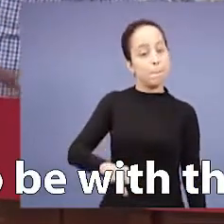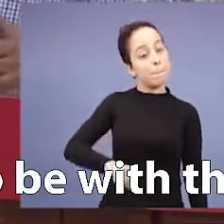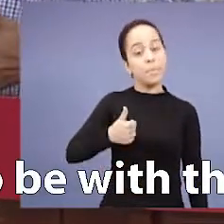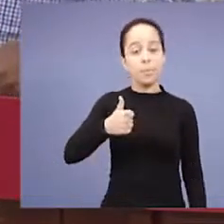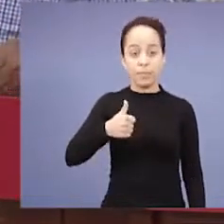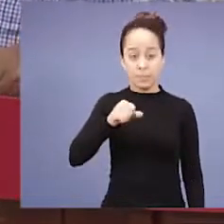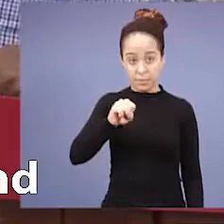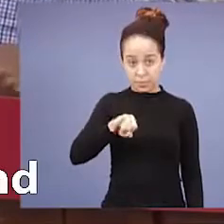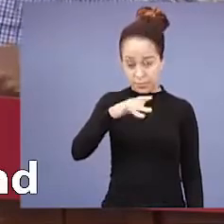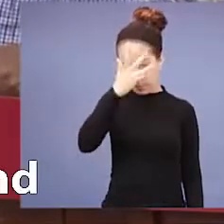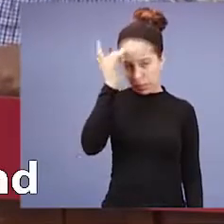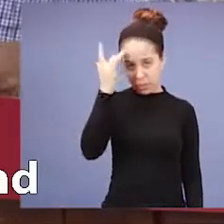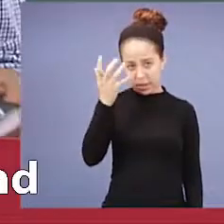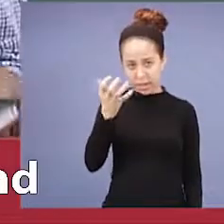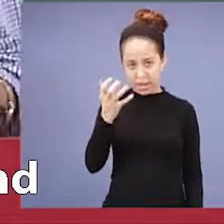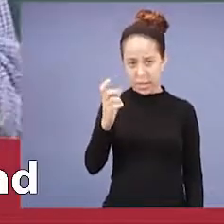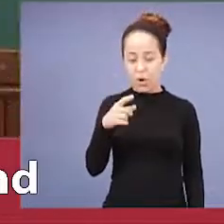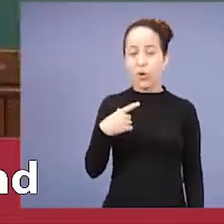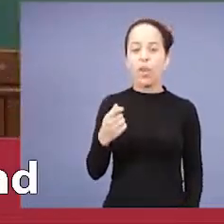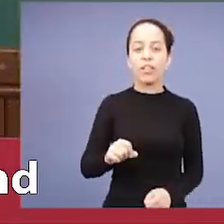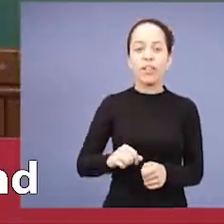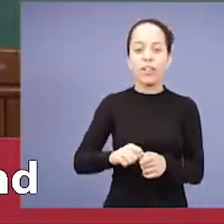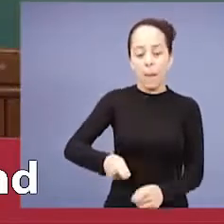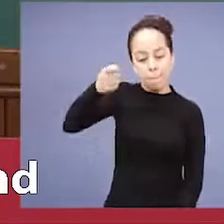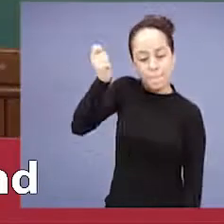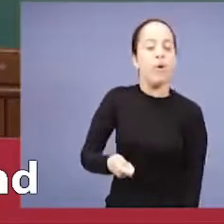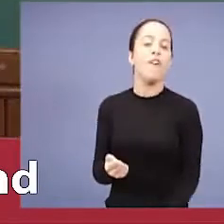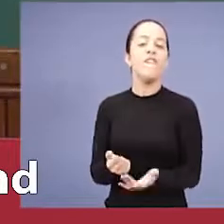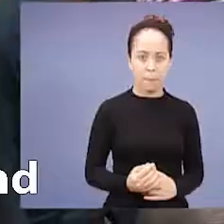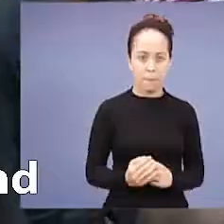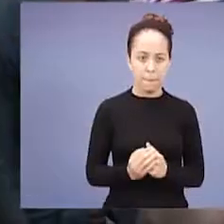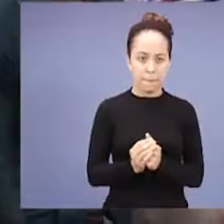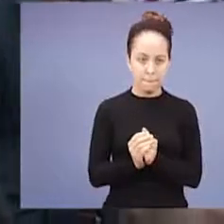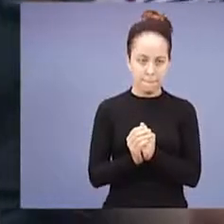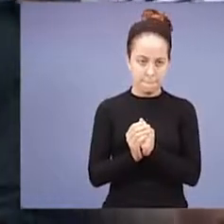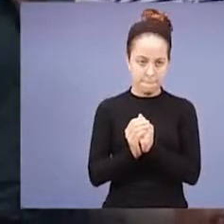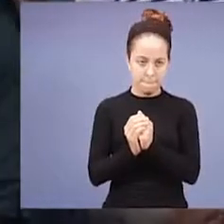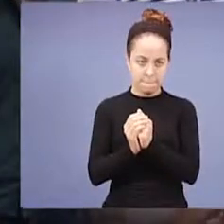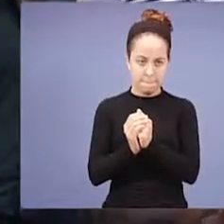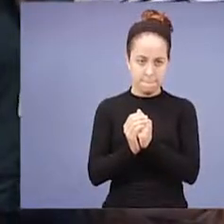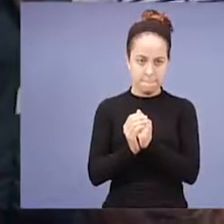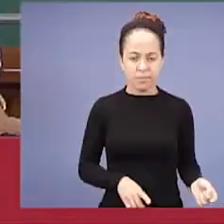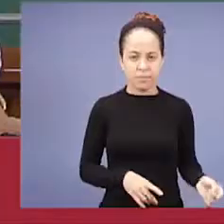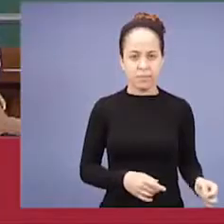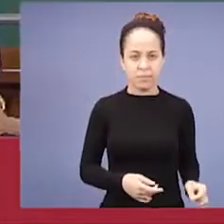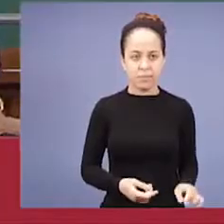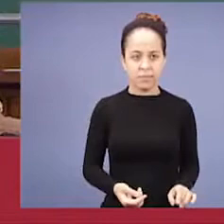quiser ficar com esse não fazer um leilão vão ficar de pé